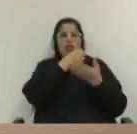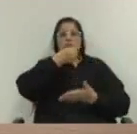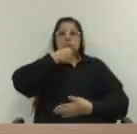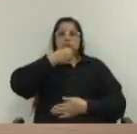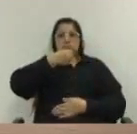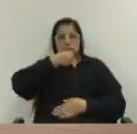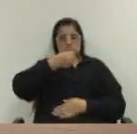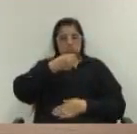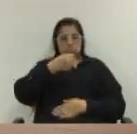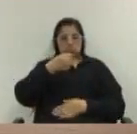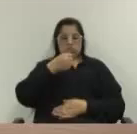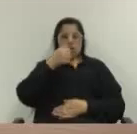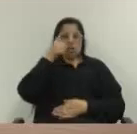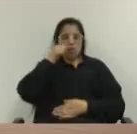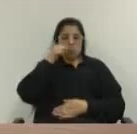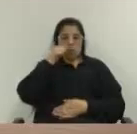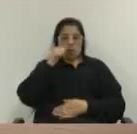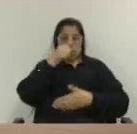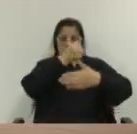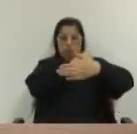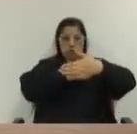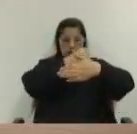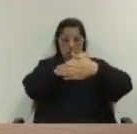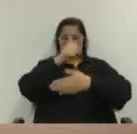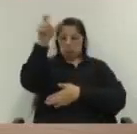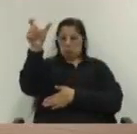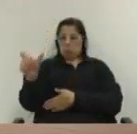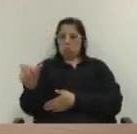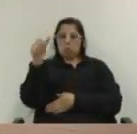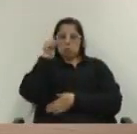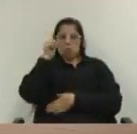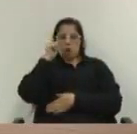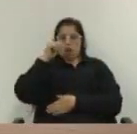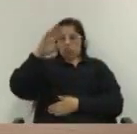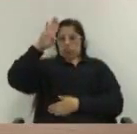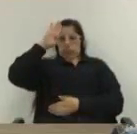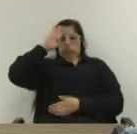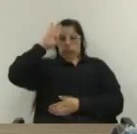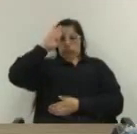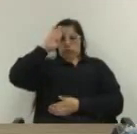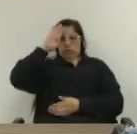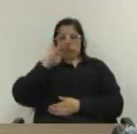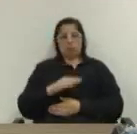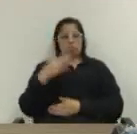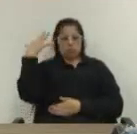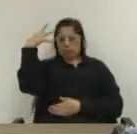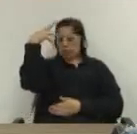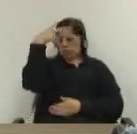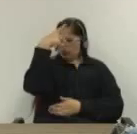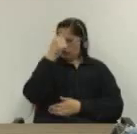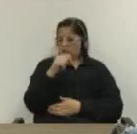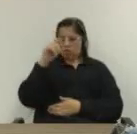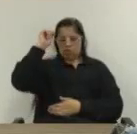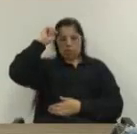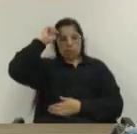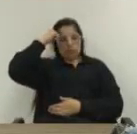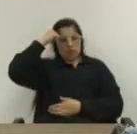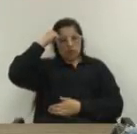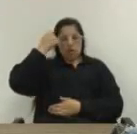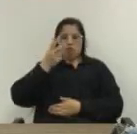Maria Soldado. Maria Soldado é uma das figuras mais bonitas da Revolução de 32. Era uma negra que